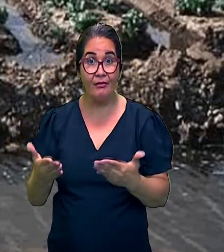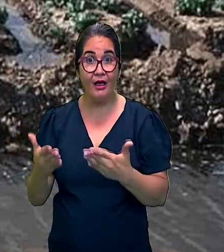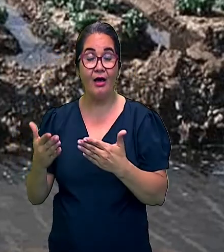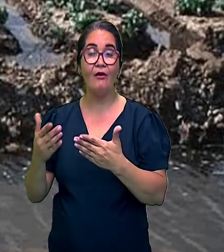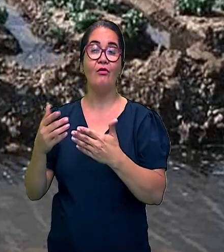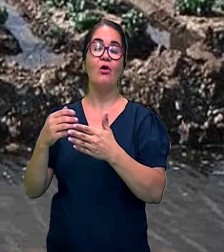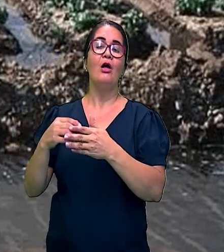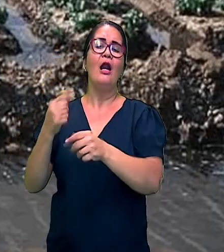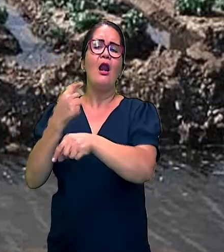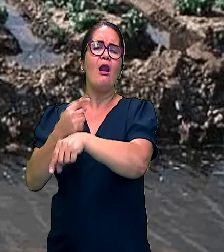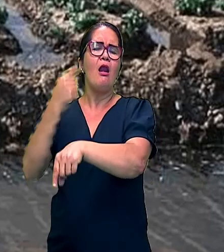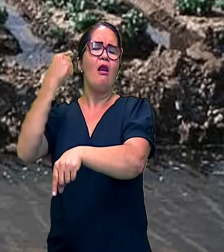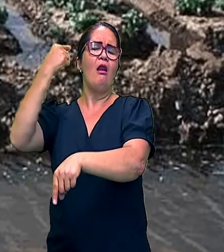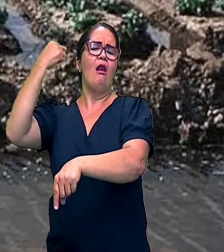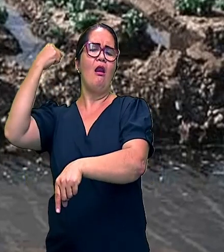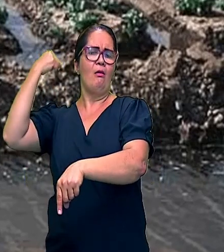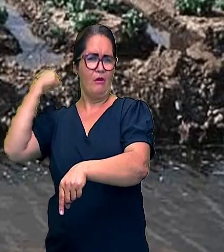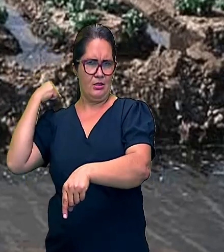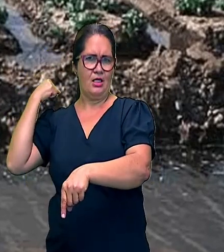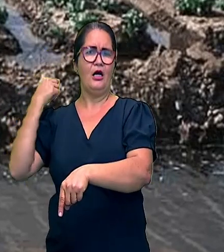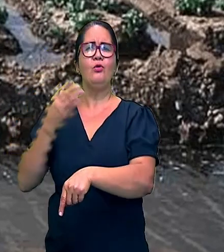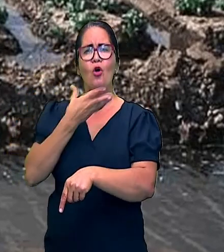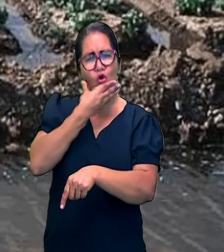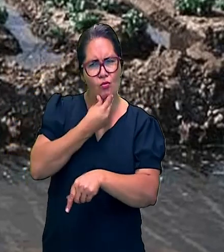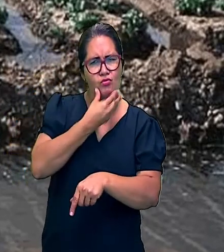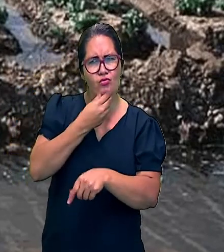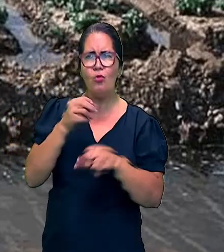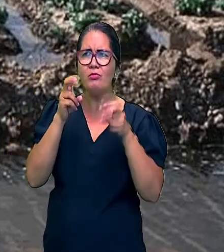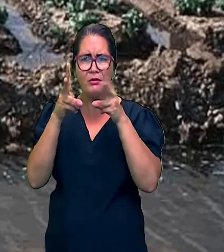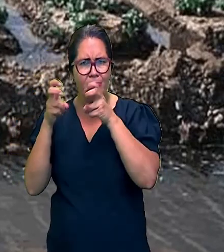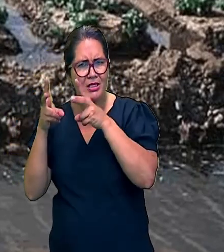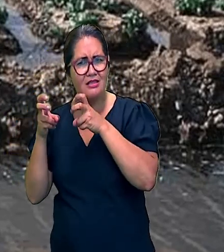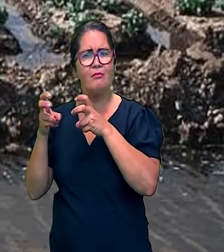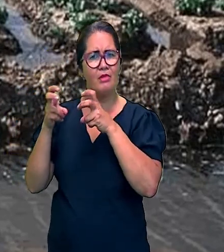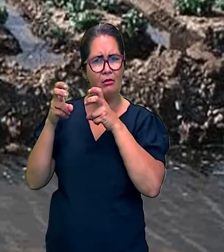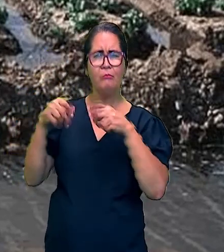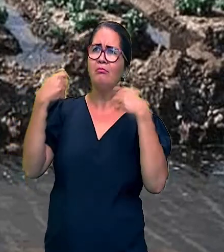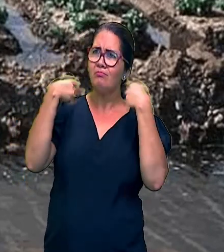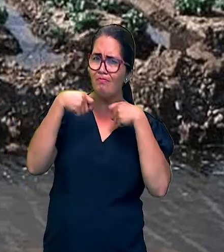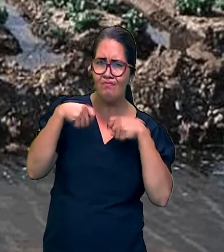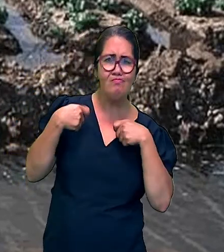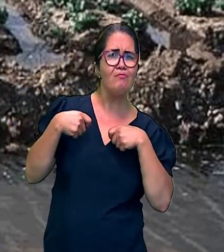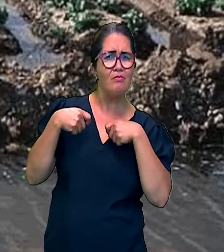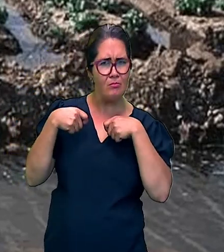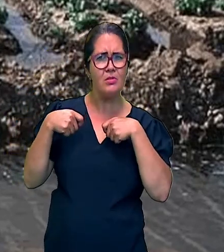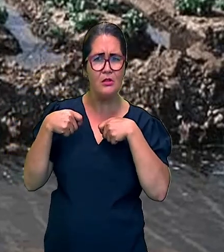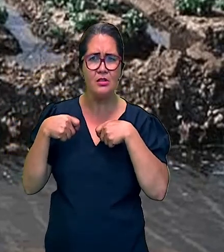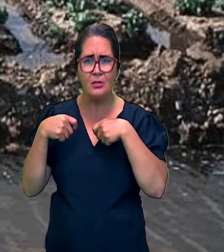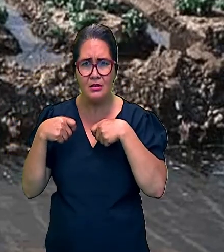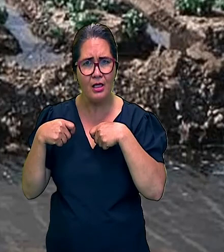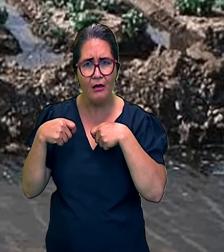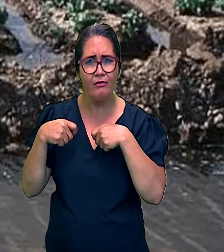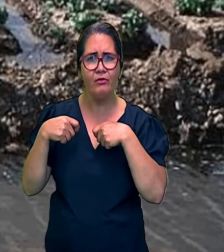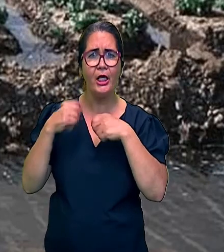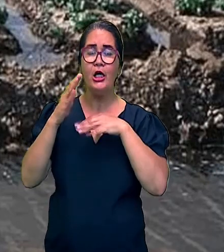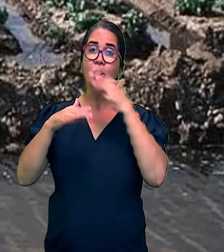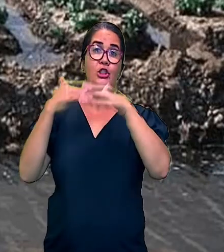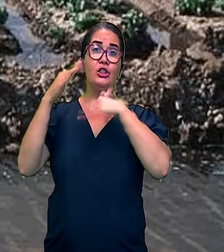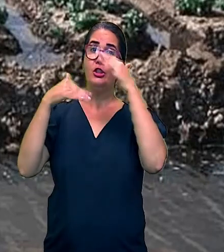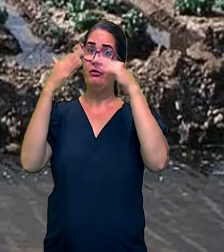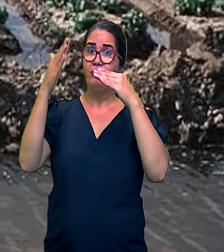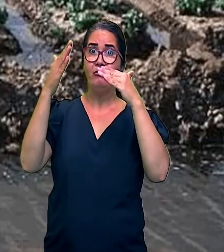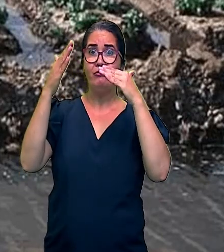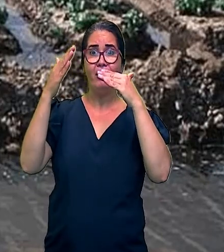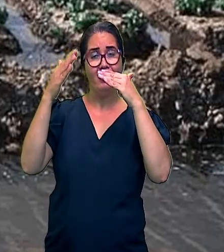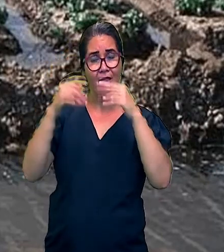a necessidade e a possibilidade de terem mais filhos sem se preocupar com o dia de amanhã. Assim,